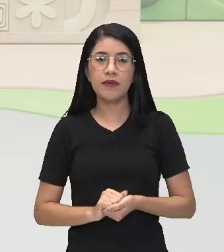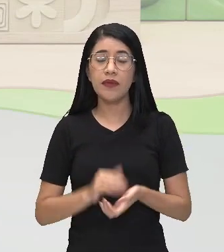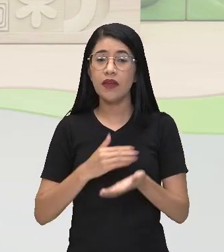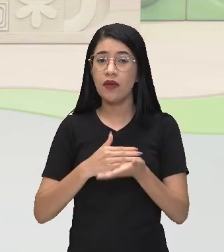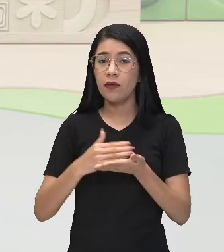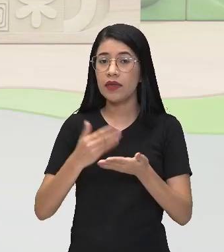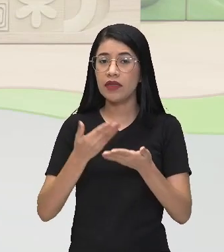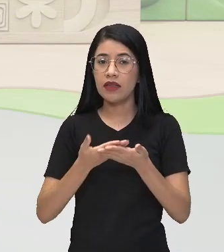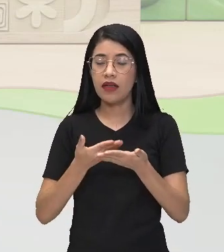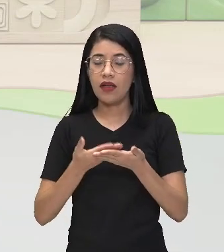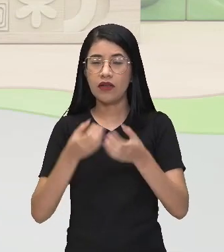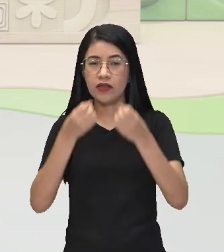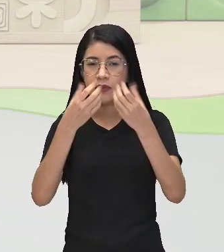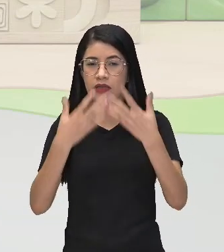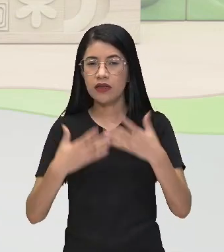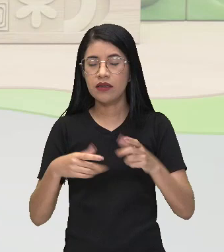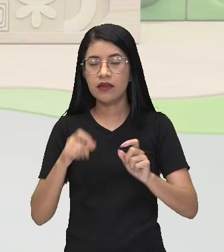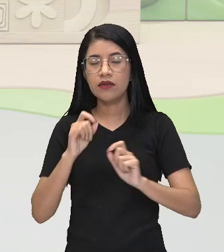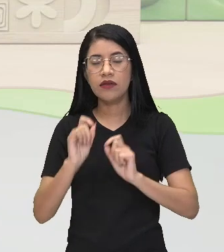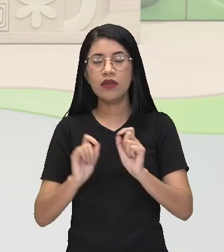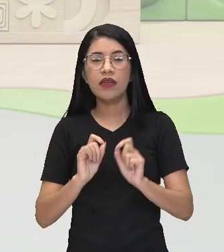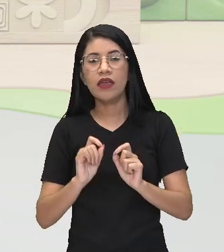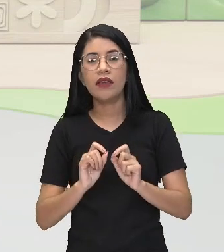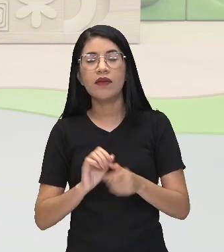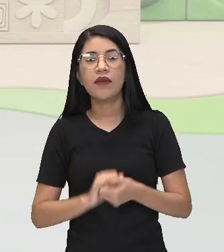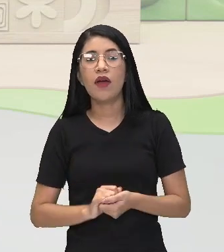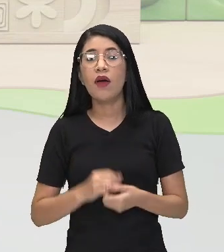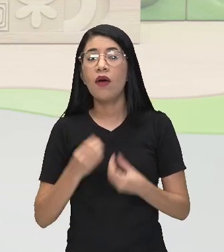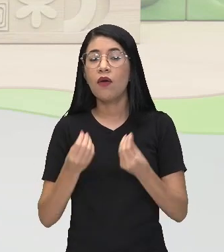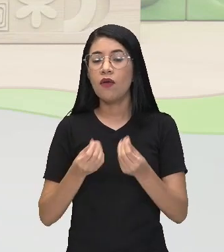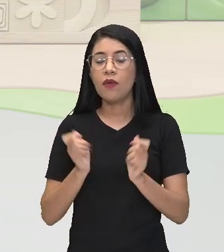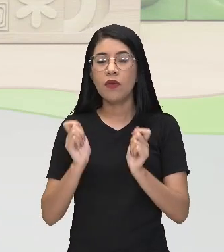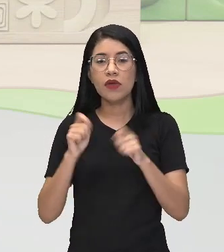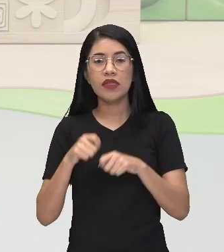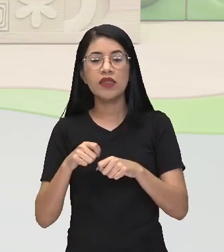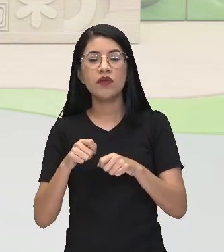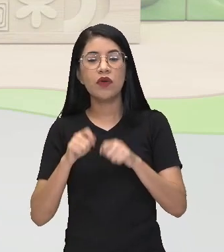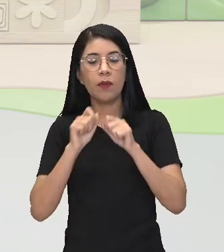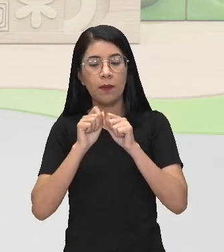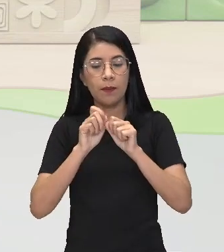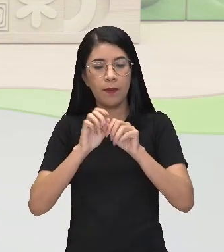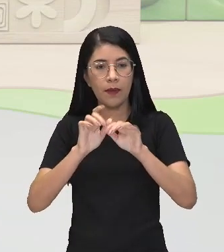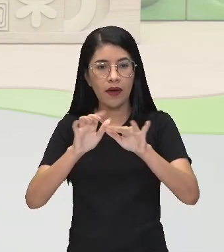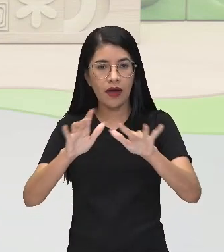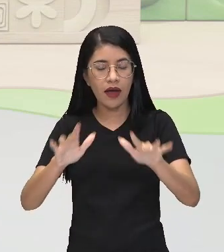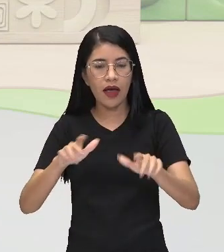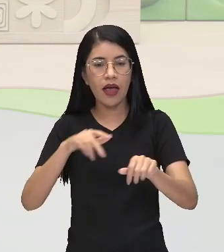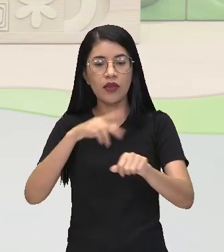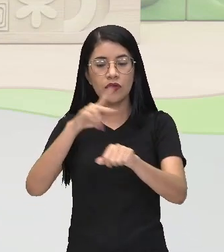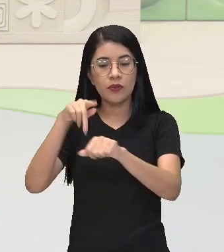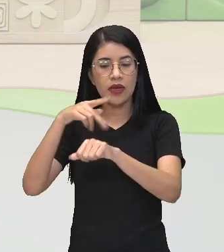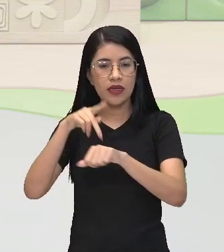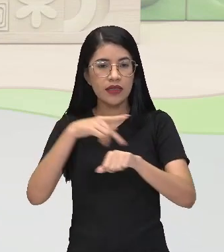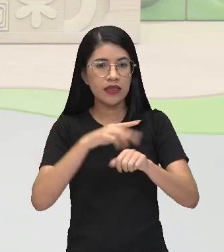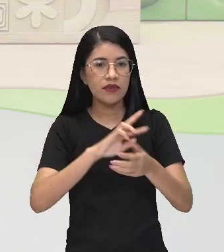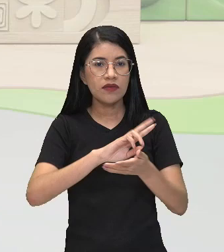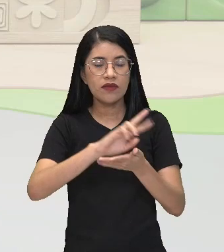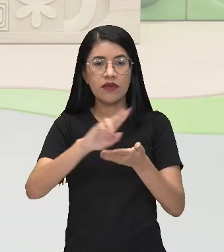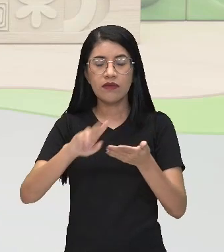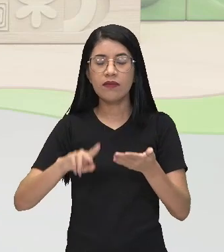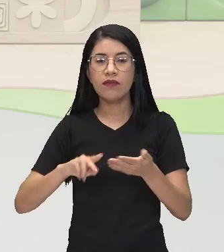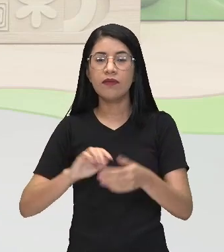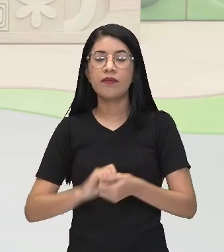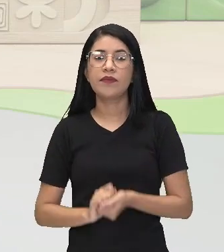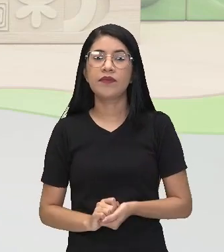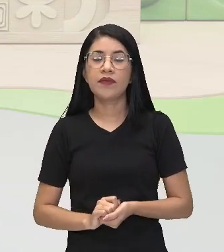a compreender como é que ocorre essa distribuição das doenças no mundo. E existem ali